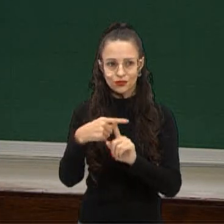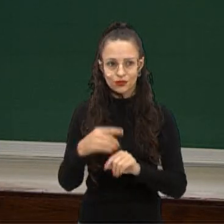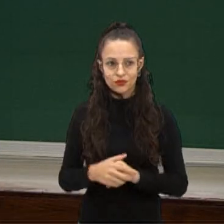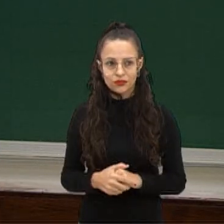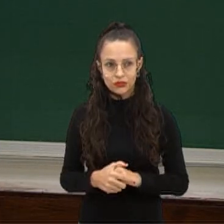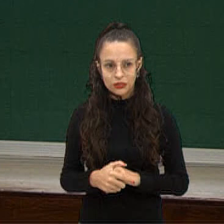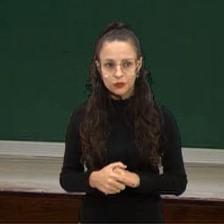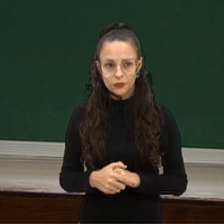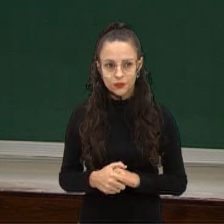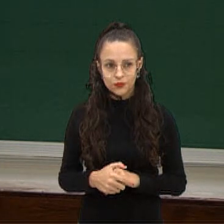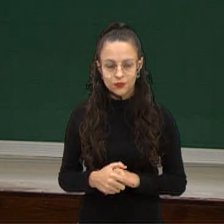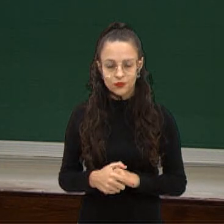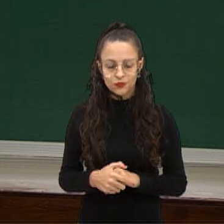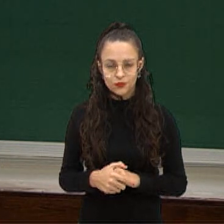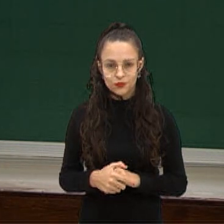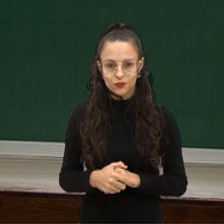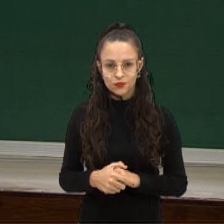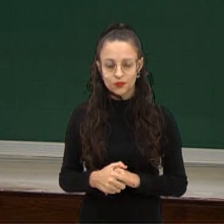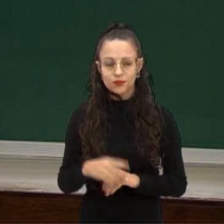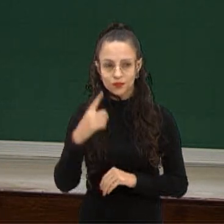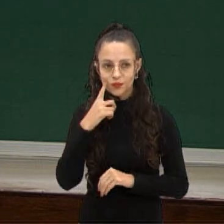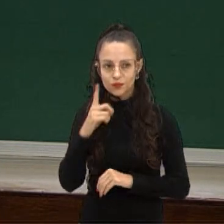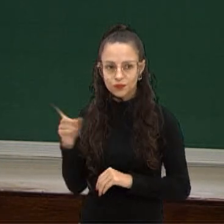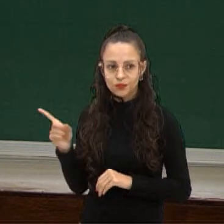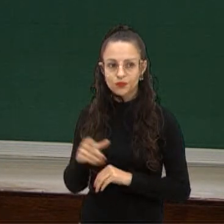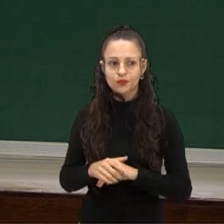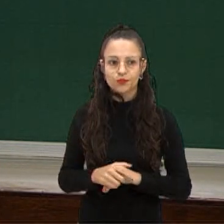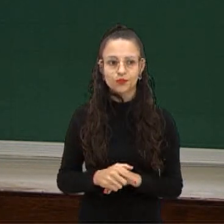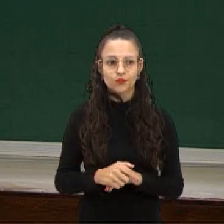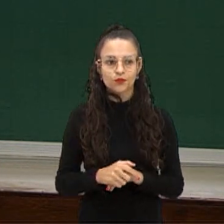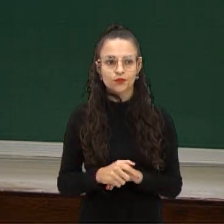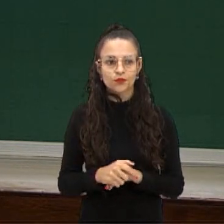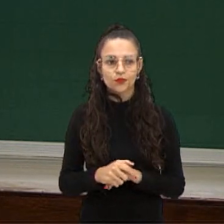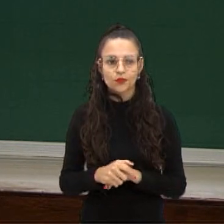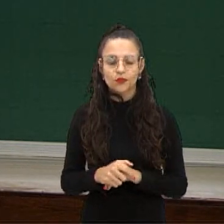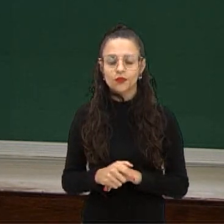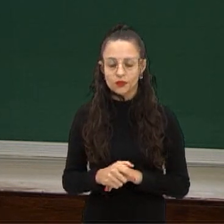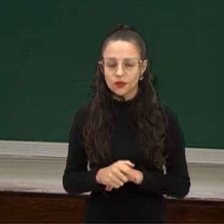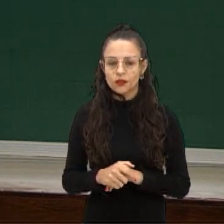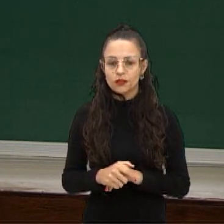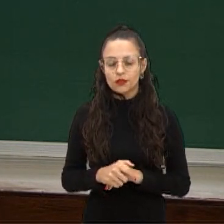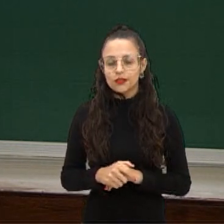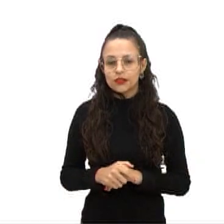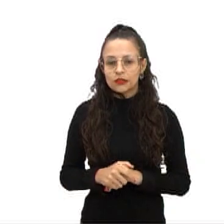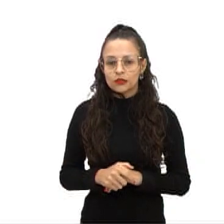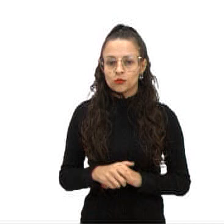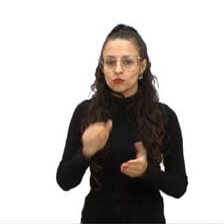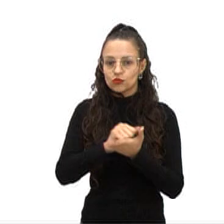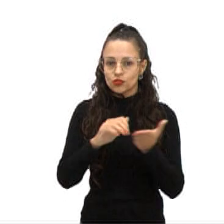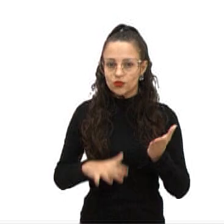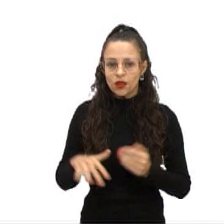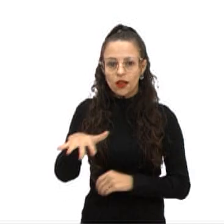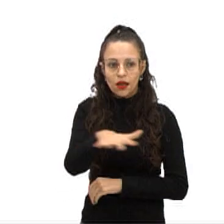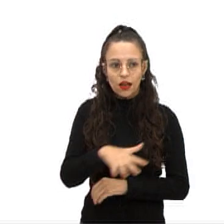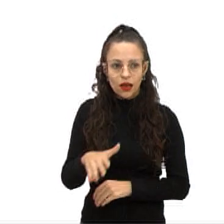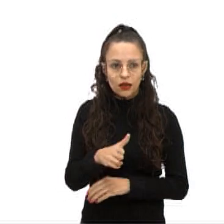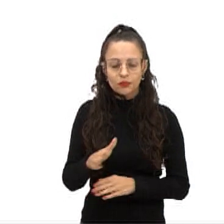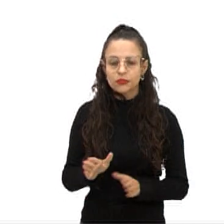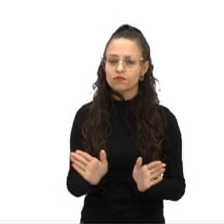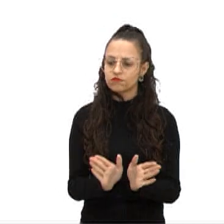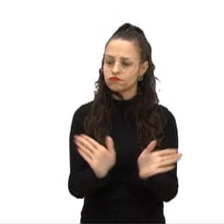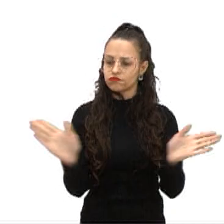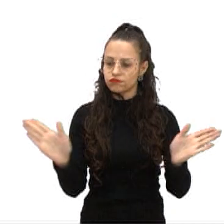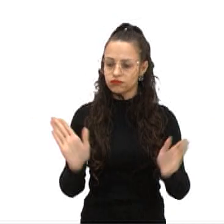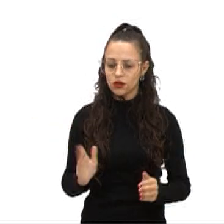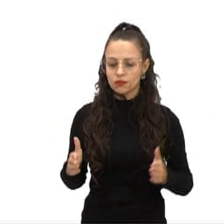aquela que tem os bracinhos todos iguais, tá? Então vamos lá. Espaço que passa nas naves laterais da igreja